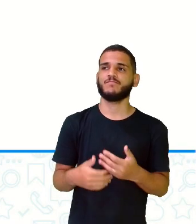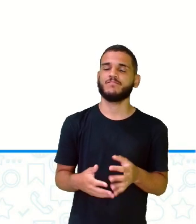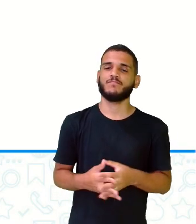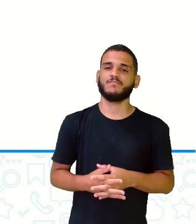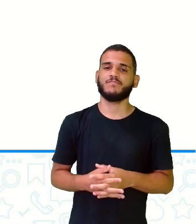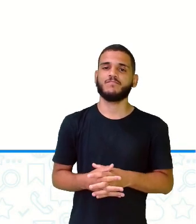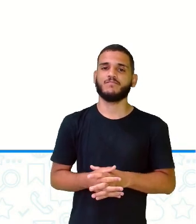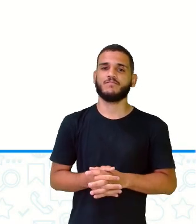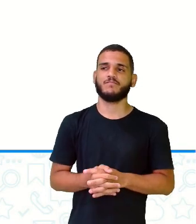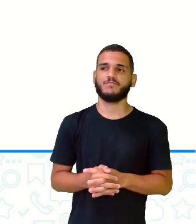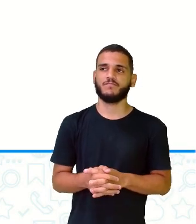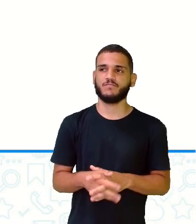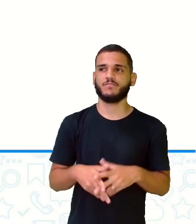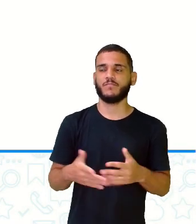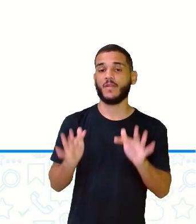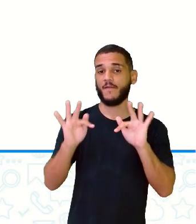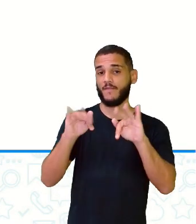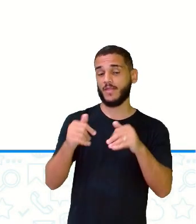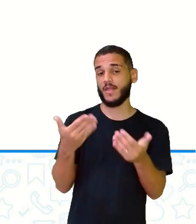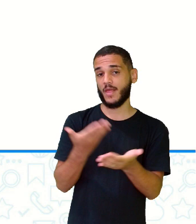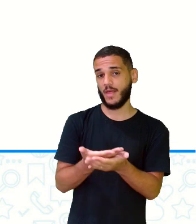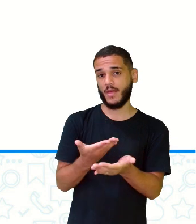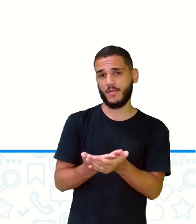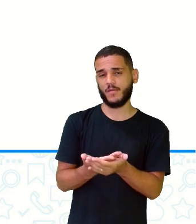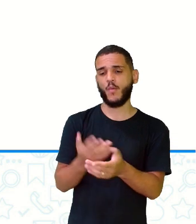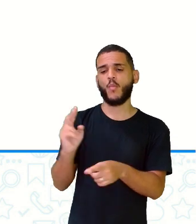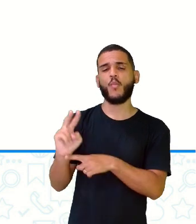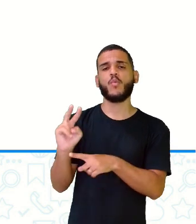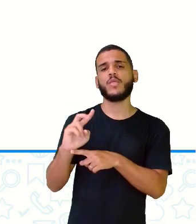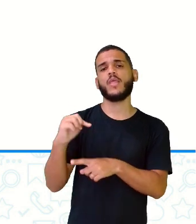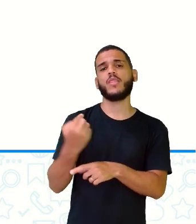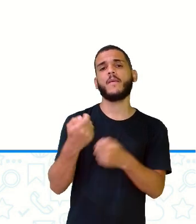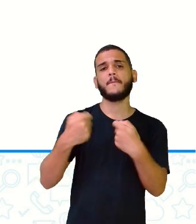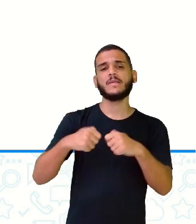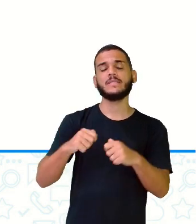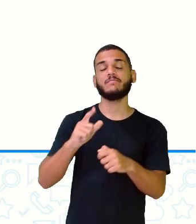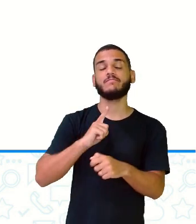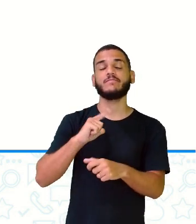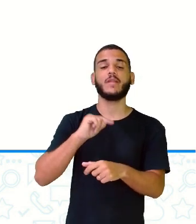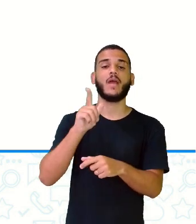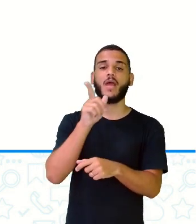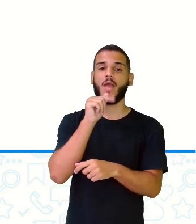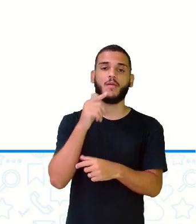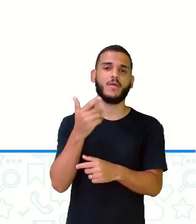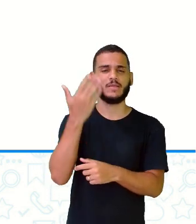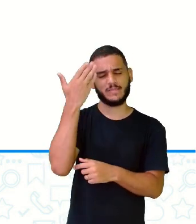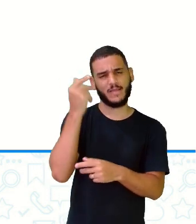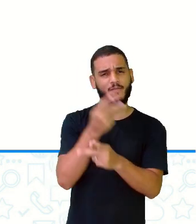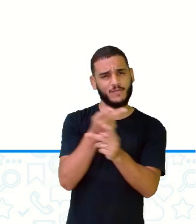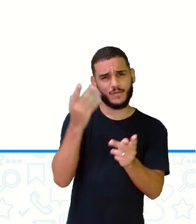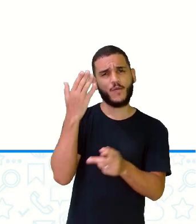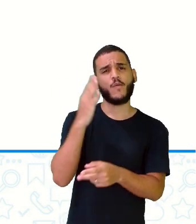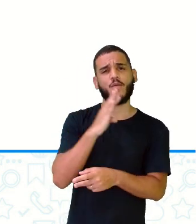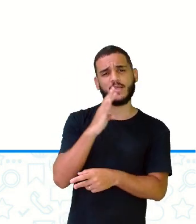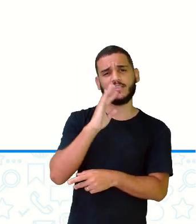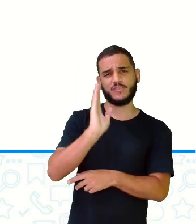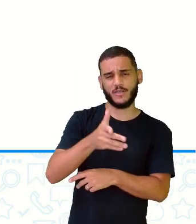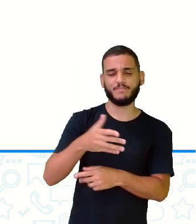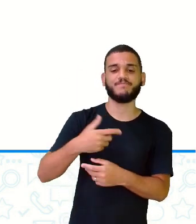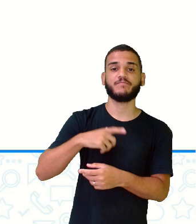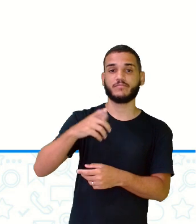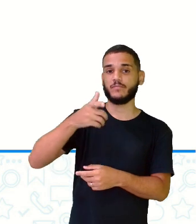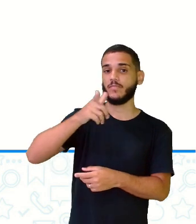ver, para finalizando aqui nossa aula, quais são esses cuidados que a gente tem que ter com a água, que eu sei que vocês já conhecem. Olha.